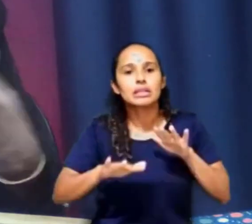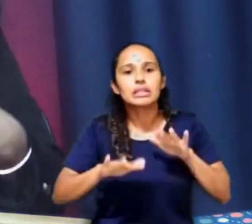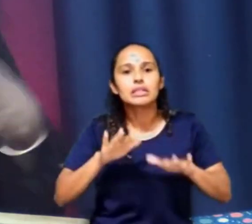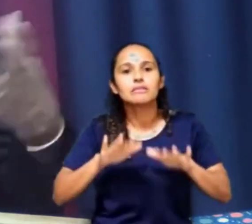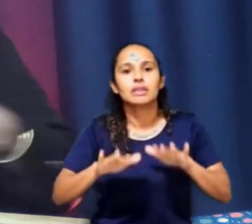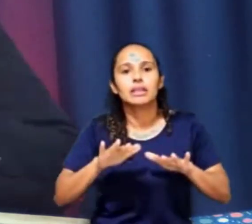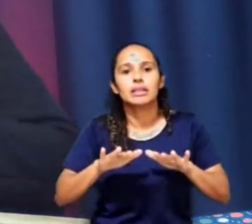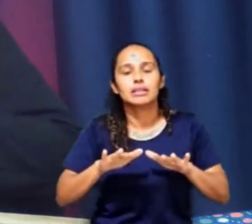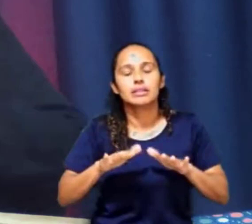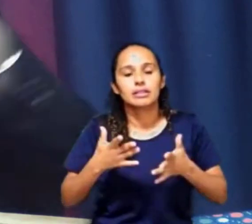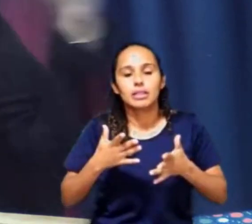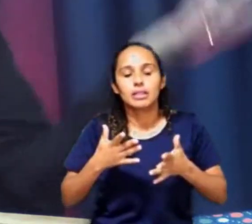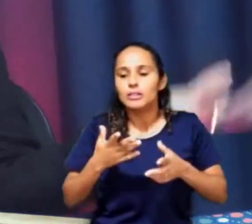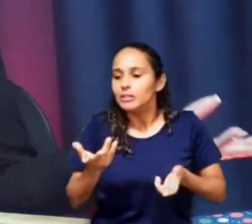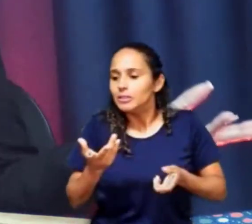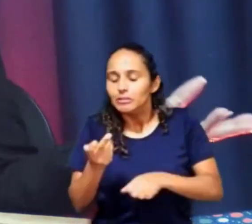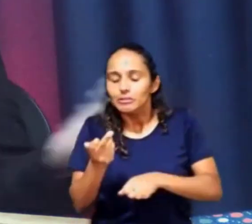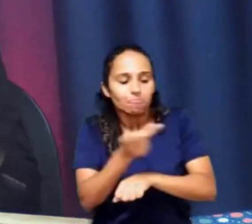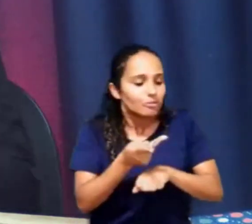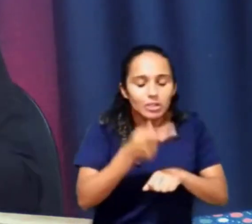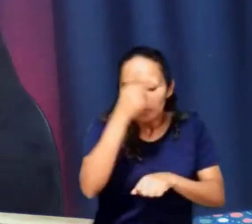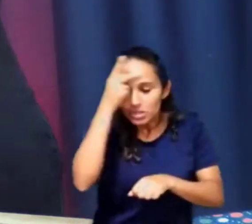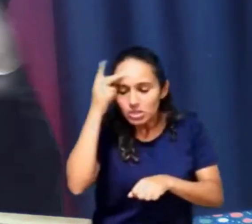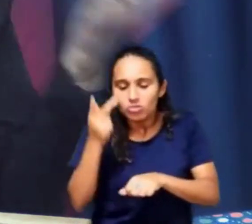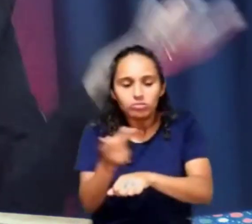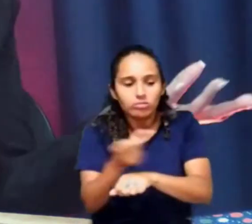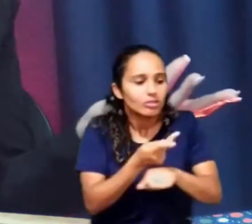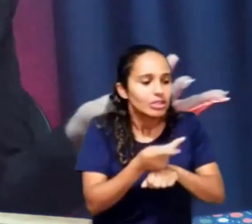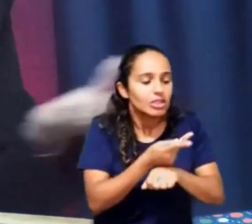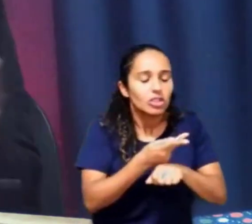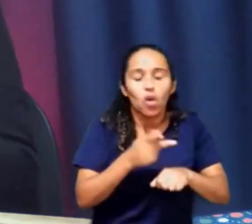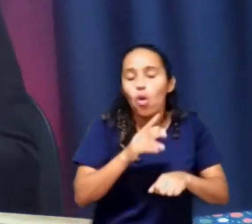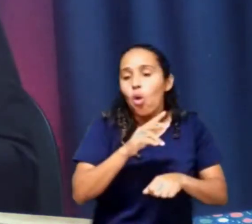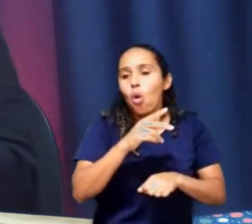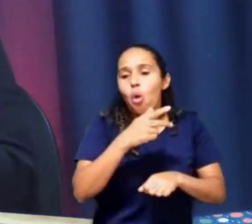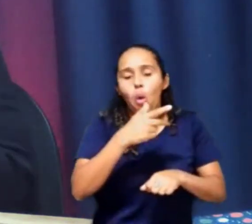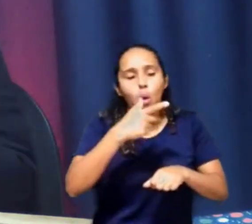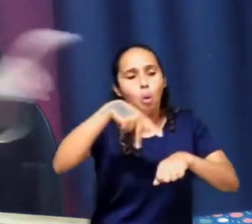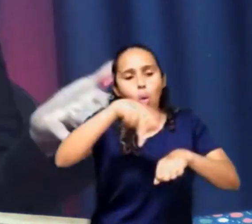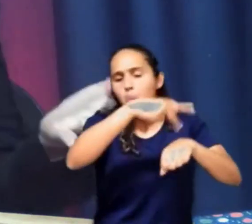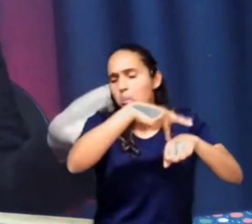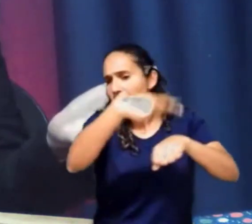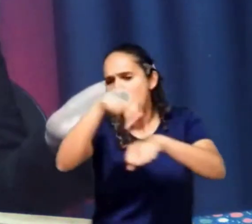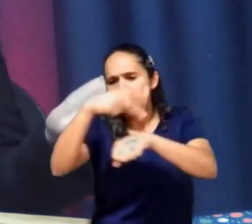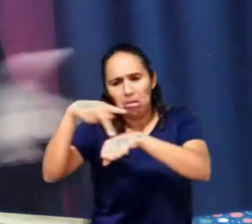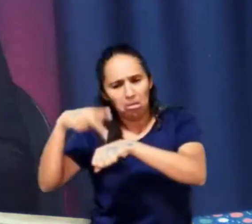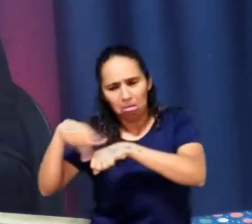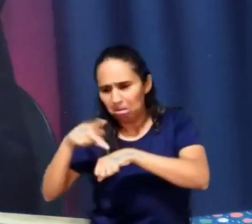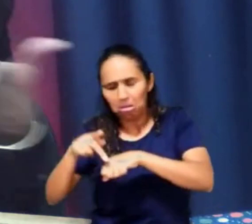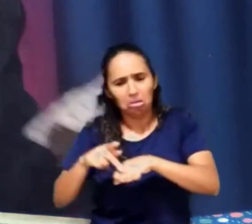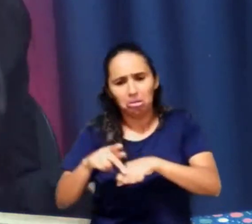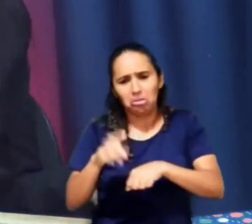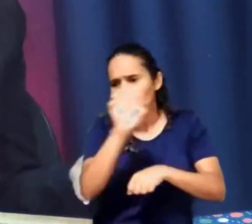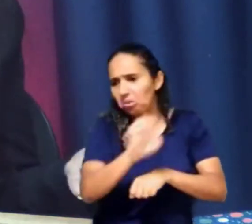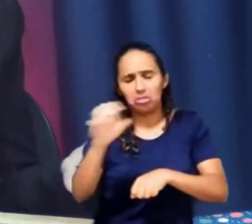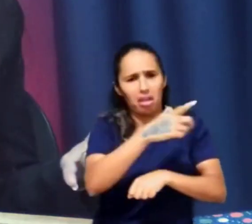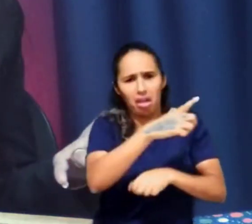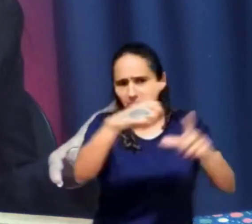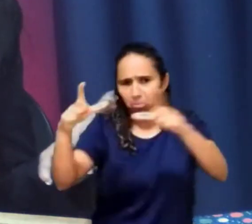num site, você vai procurar um país fora, você vai procurar um estado fora, e você tem um vizinho, você tem um